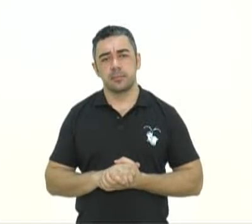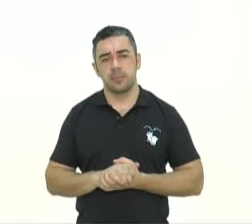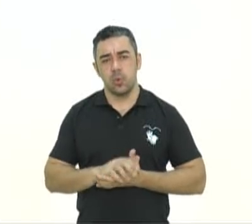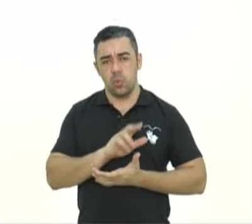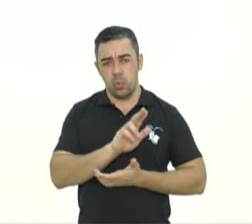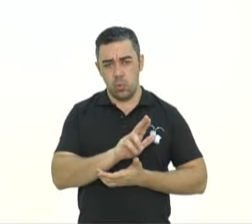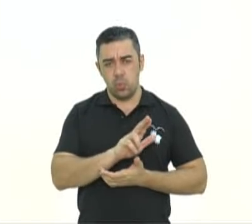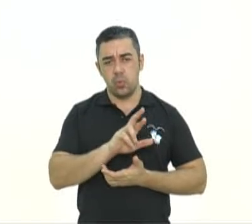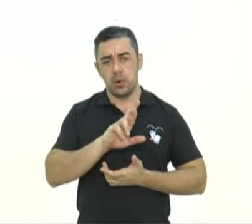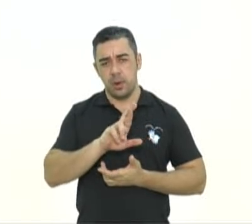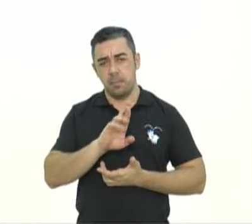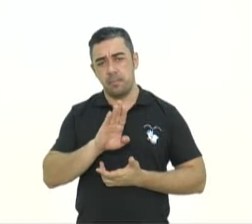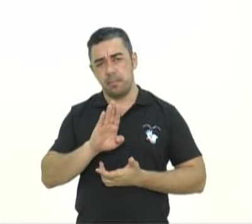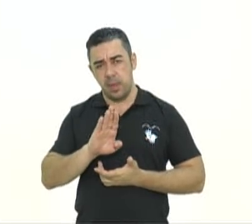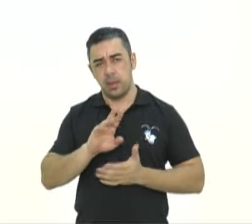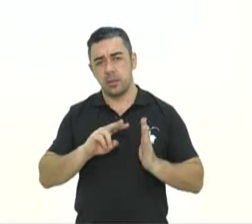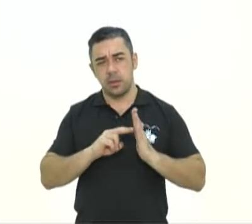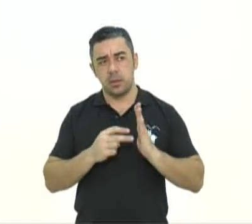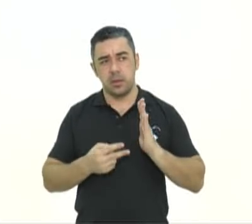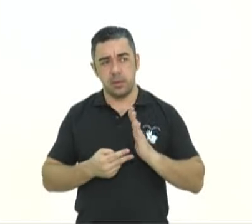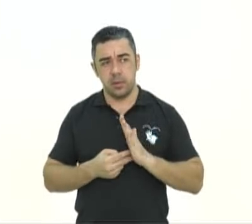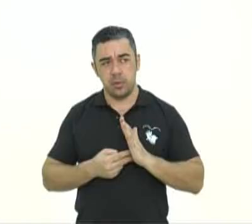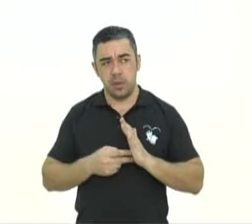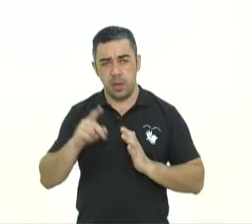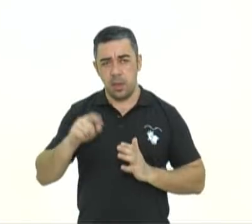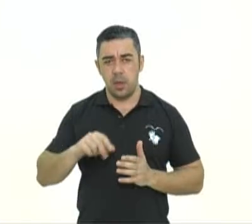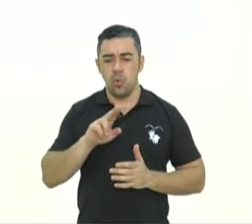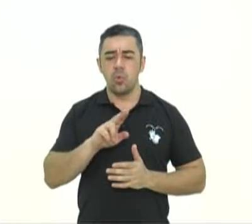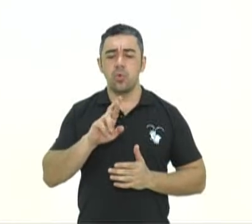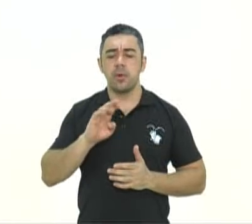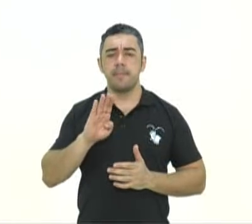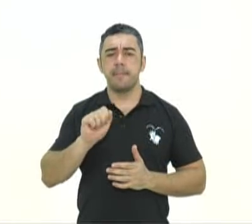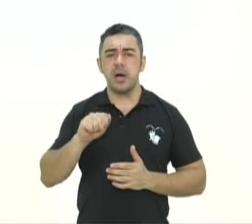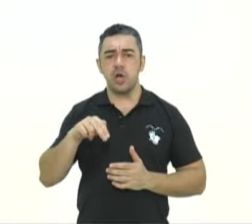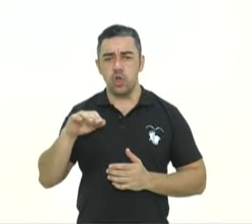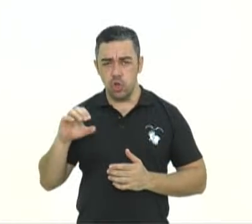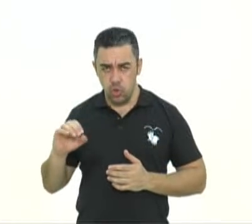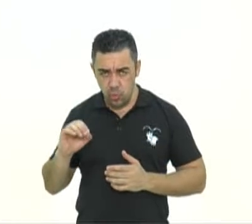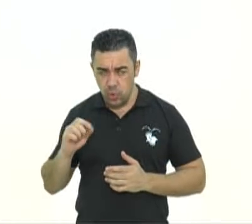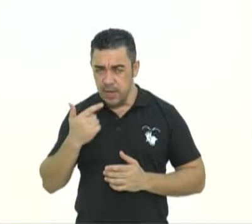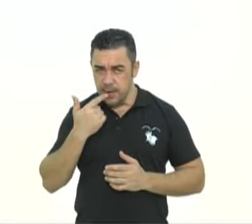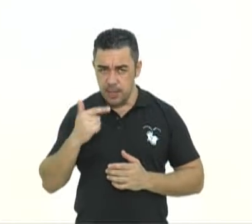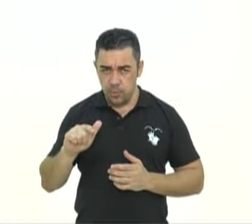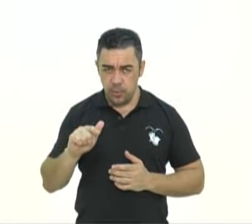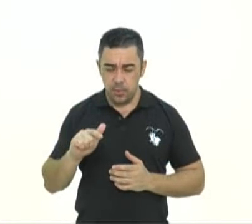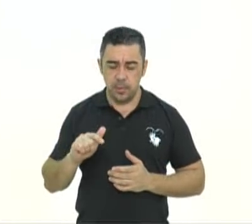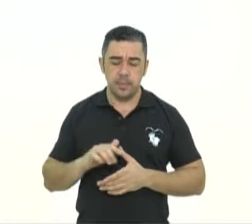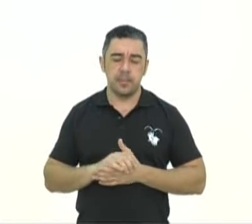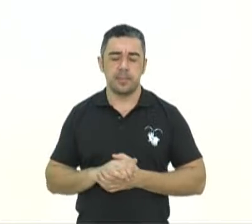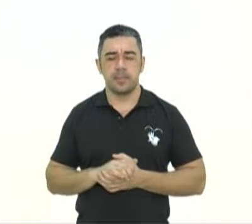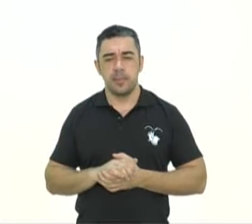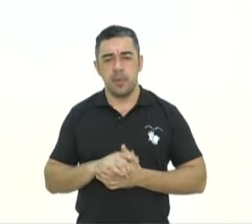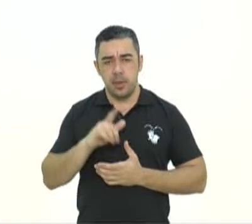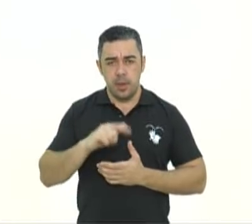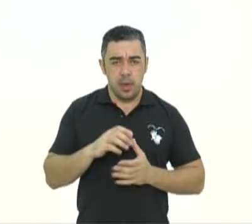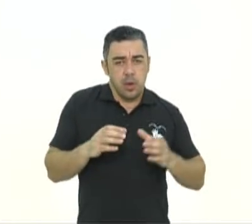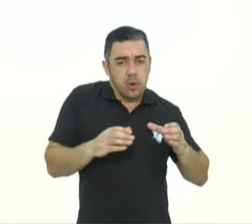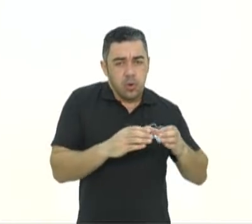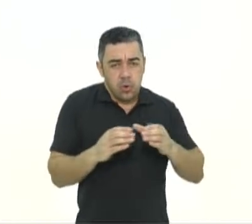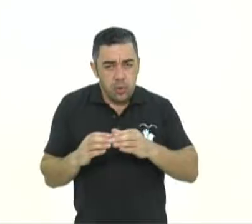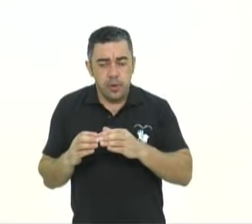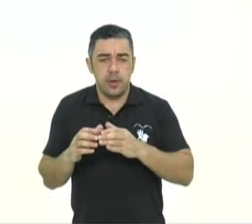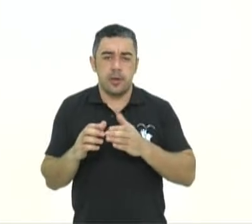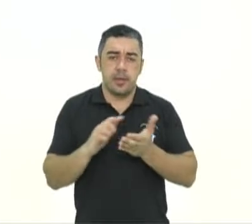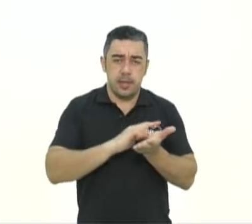Essa sigla aqui, URB, significa urbano, né? A linguagem urbana, conjunto de medidas